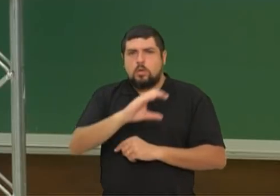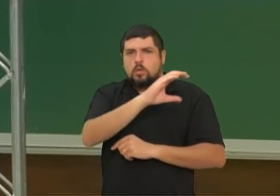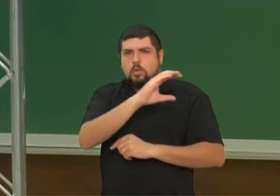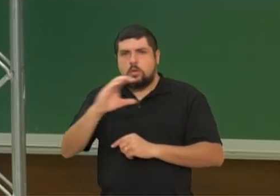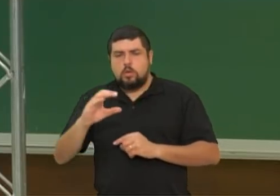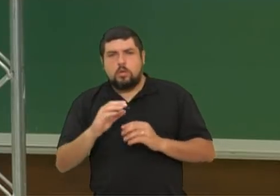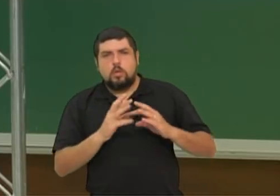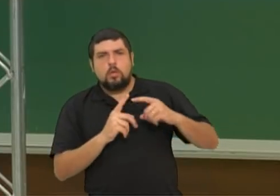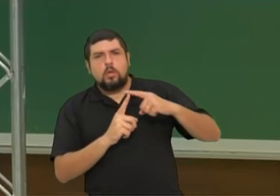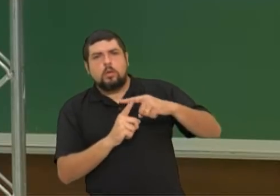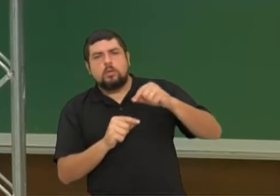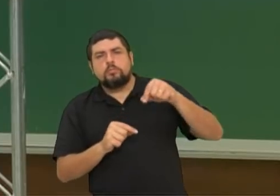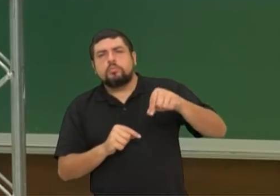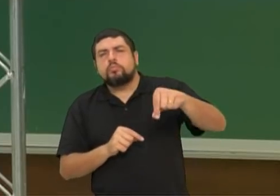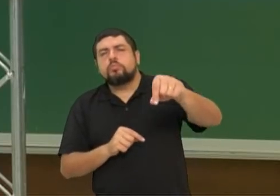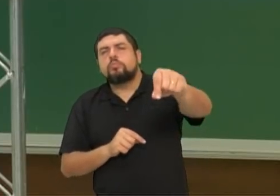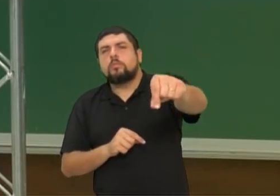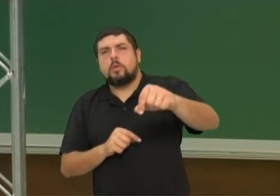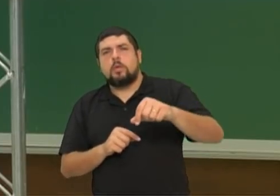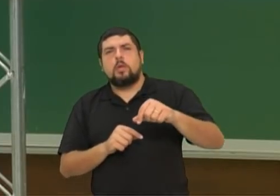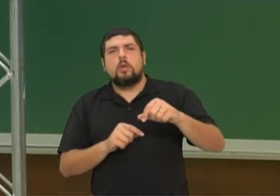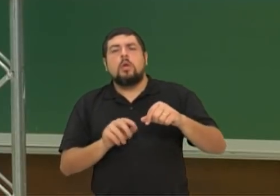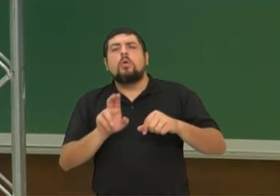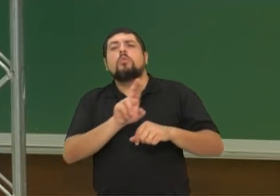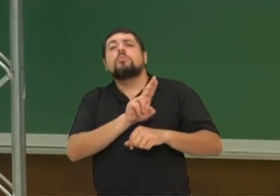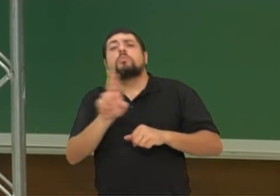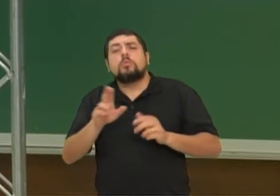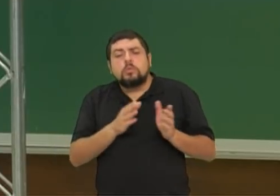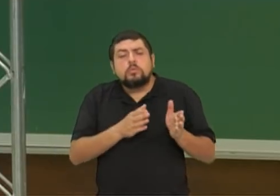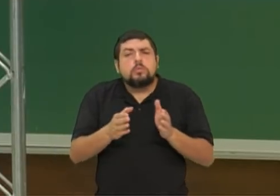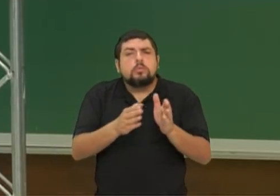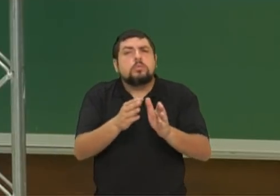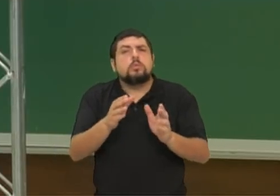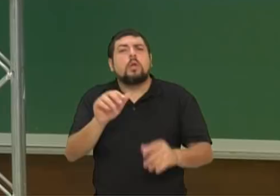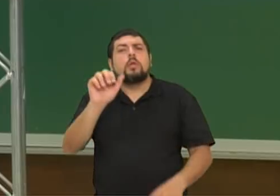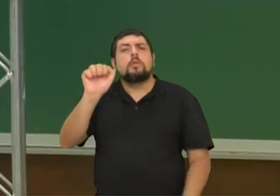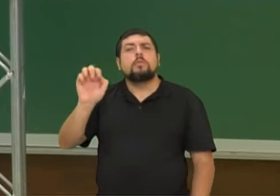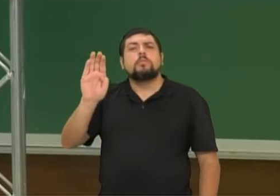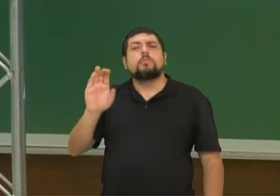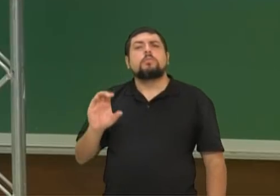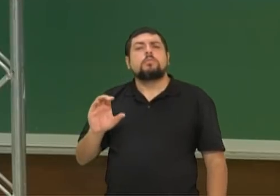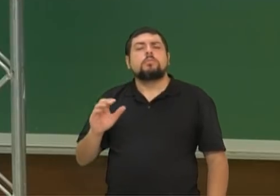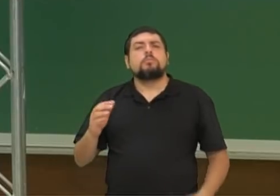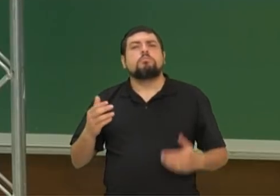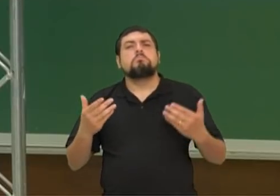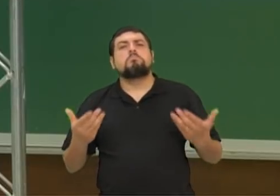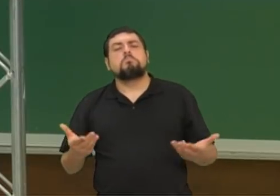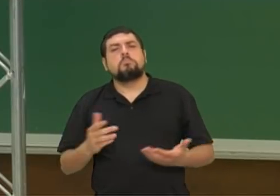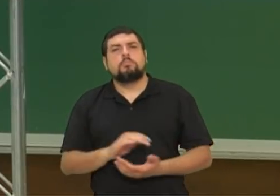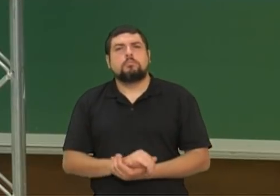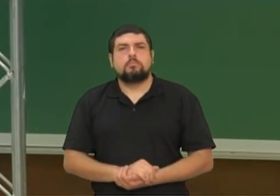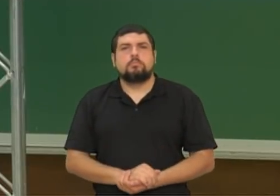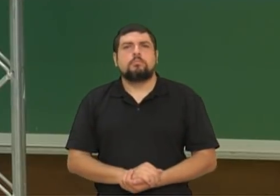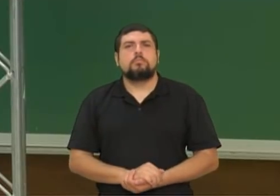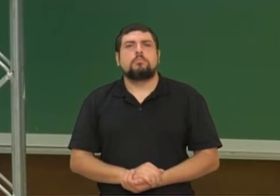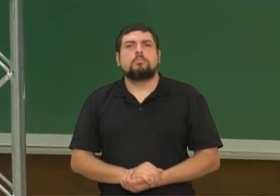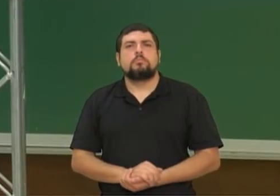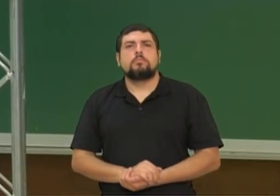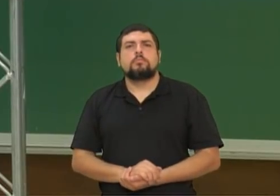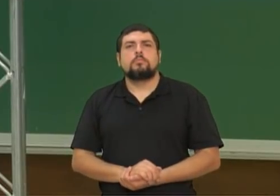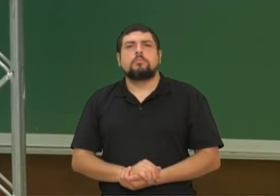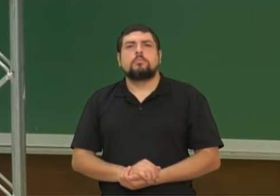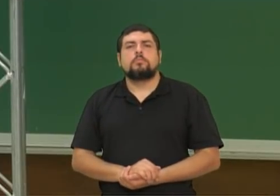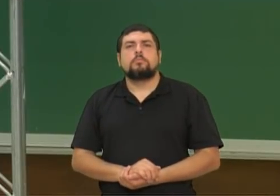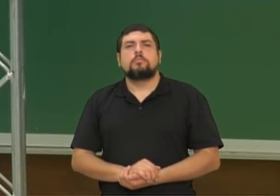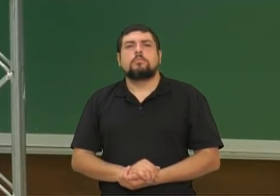de A. Caminho de Santiago de Compostela, B. Caminho do Itupava, C. Rota do Rosário.